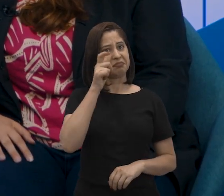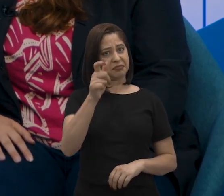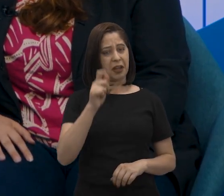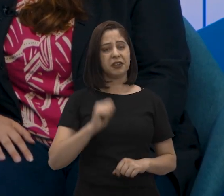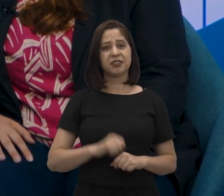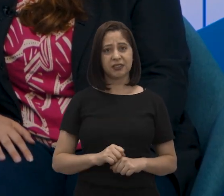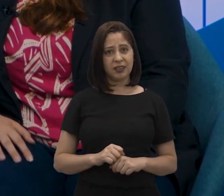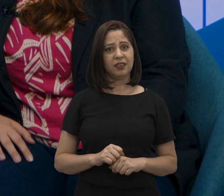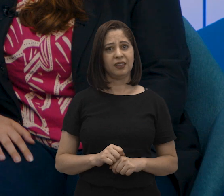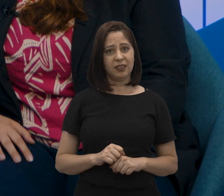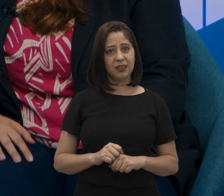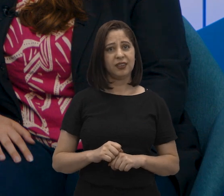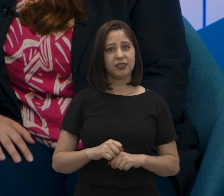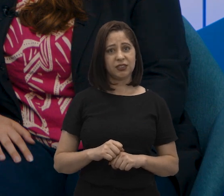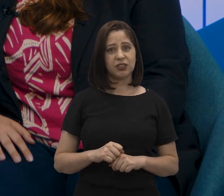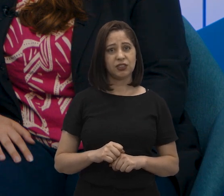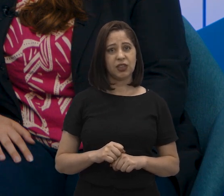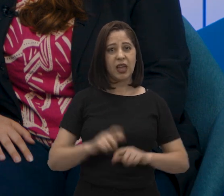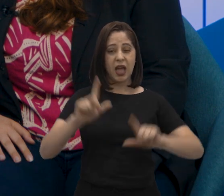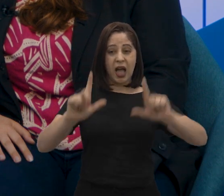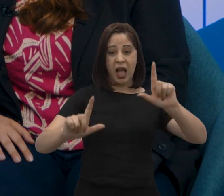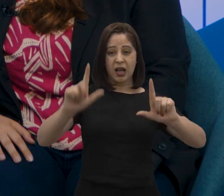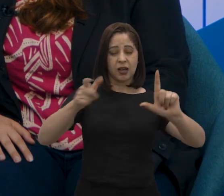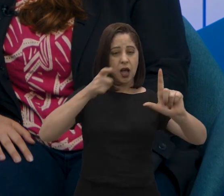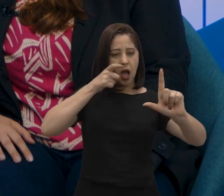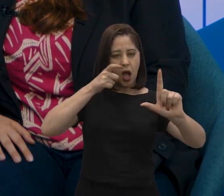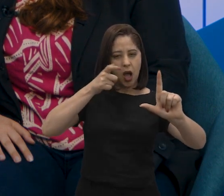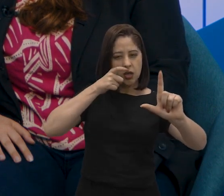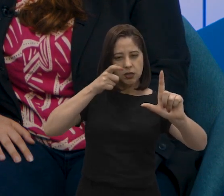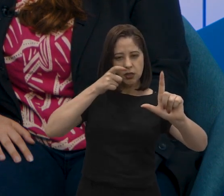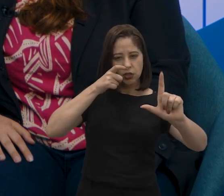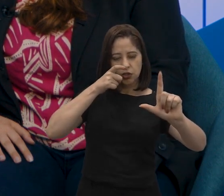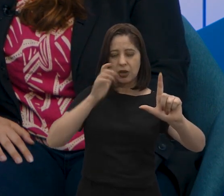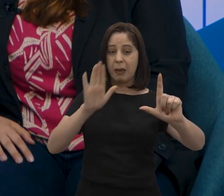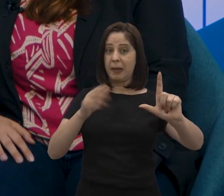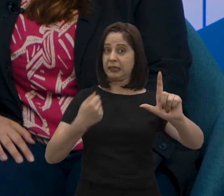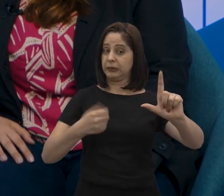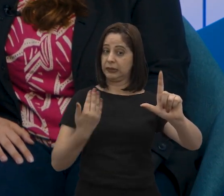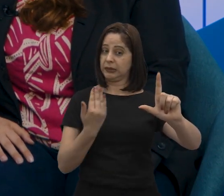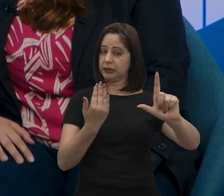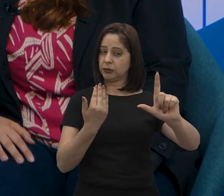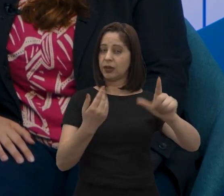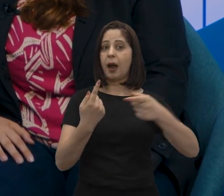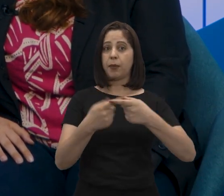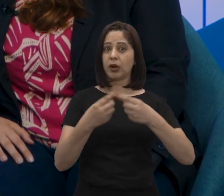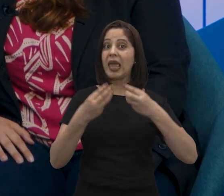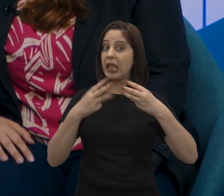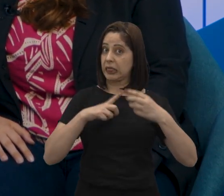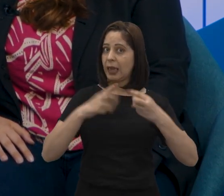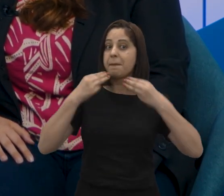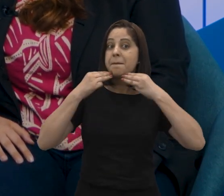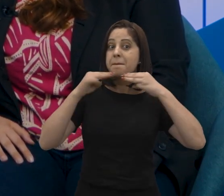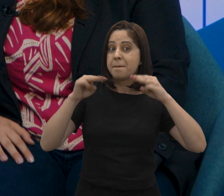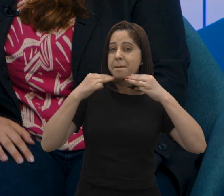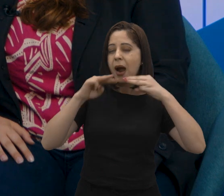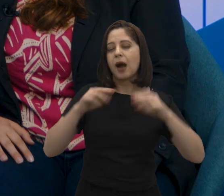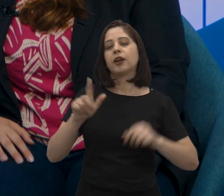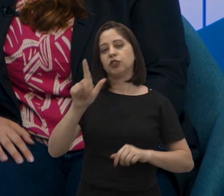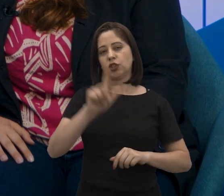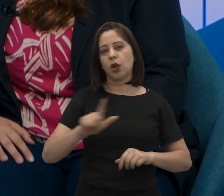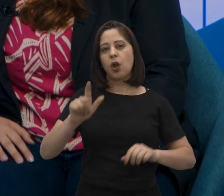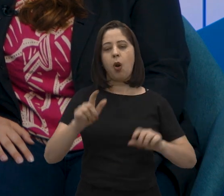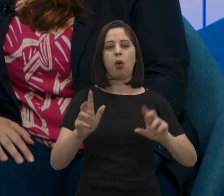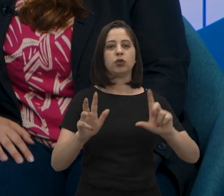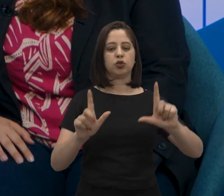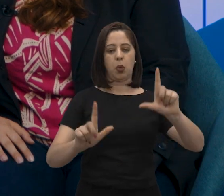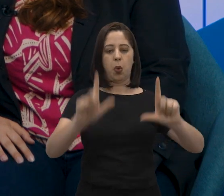interessante, né, essa questão da gente ver também a propaganda eleitoral como peças publicitárias, né? Então, sim, ali é uma exposição